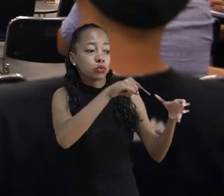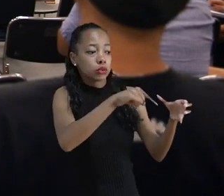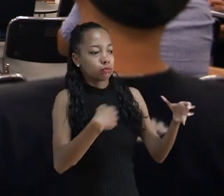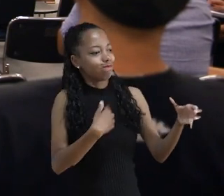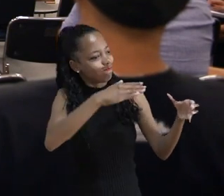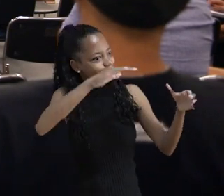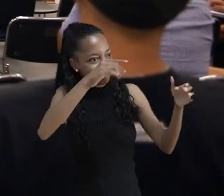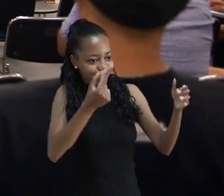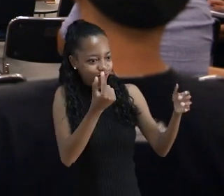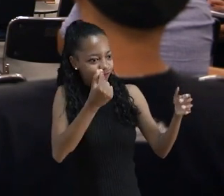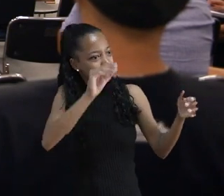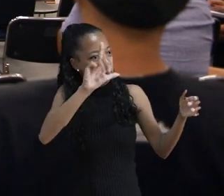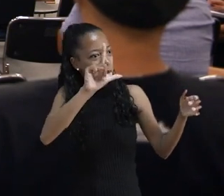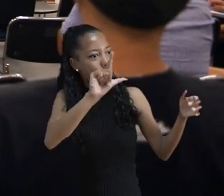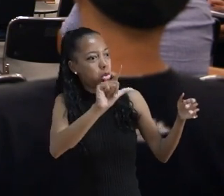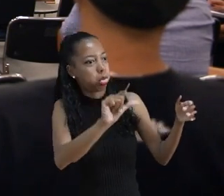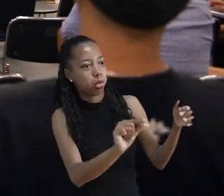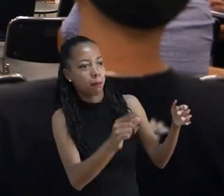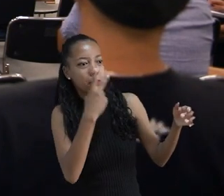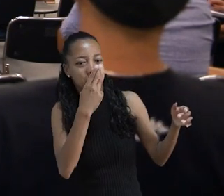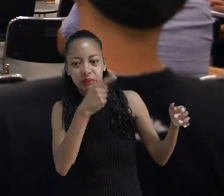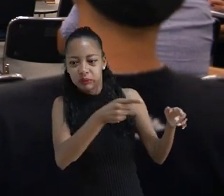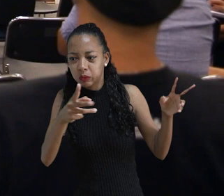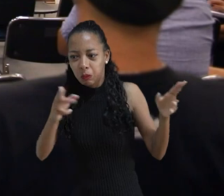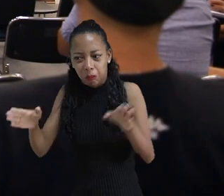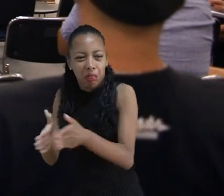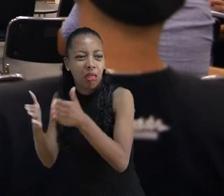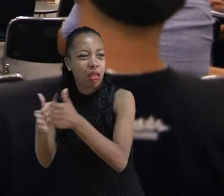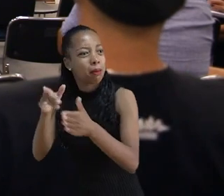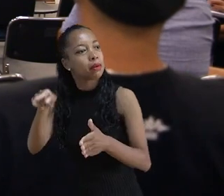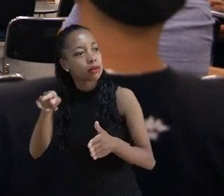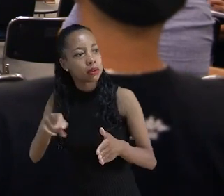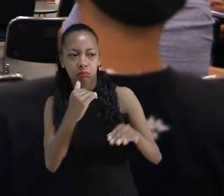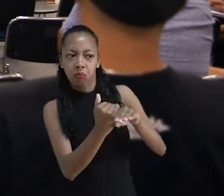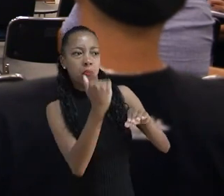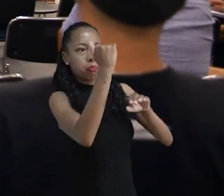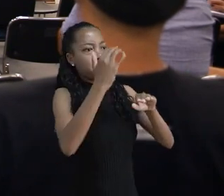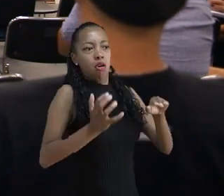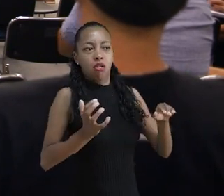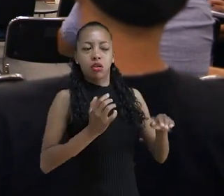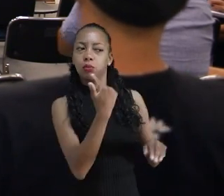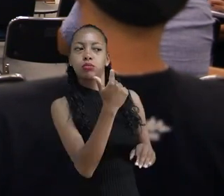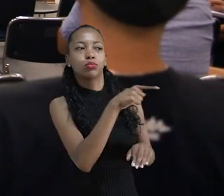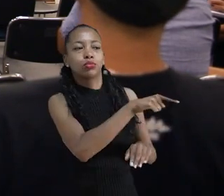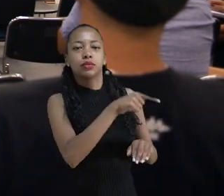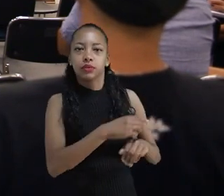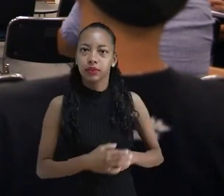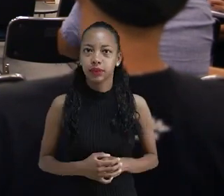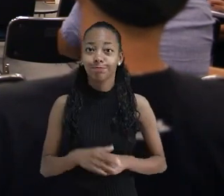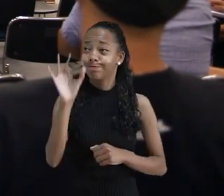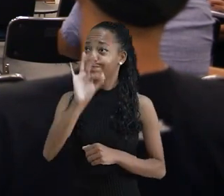próximo dos periféricos e favelados que humilhava do que dos Barões que tanto protegia e protege